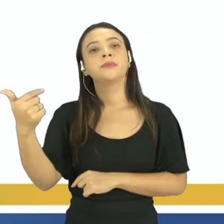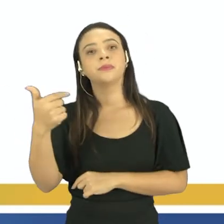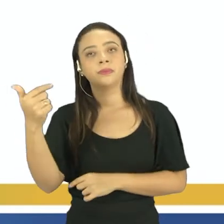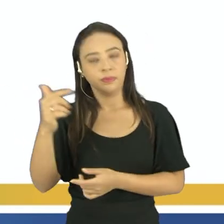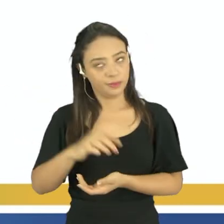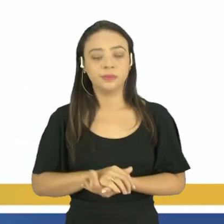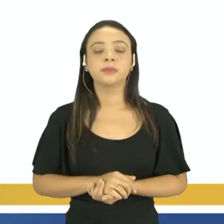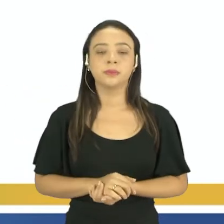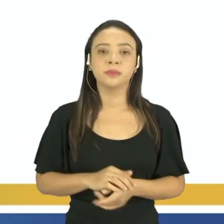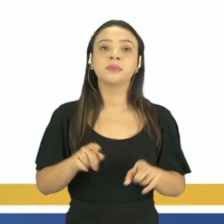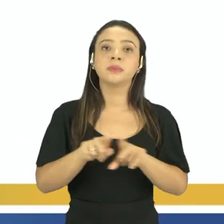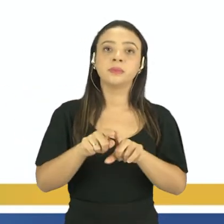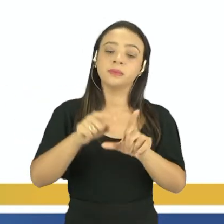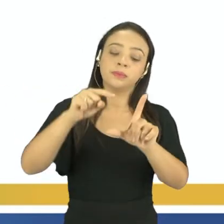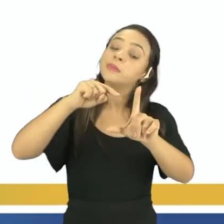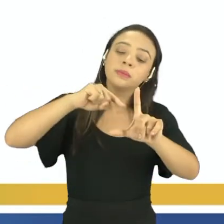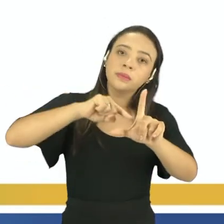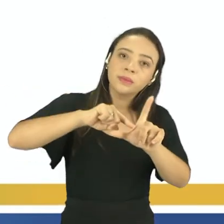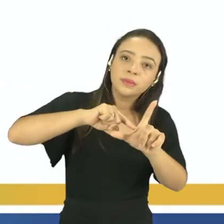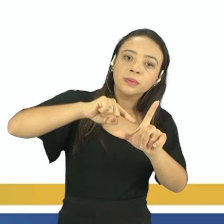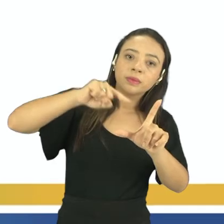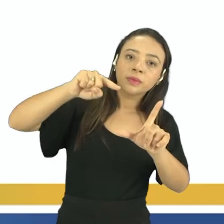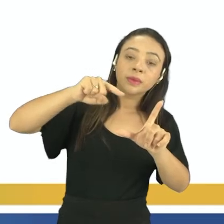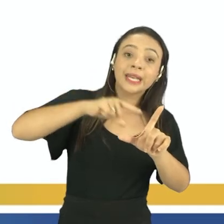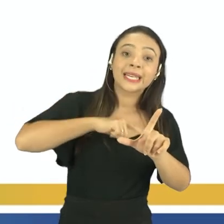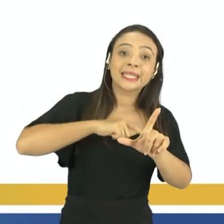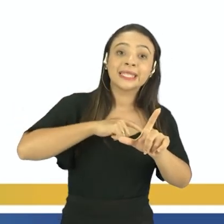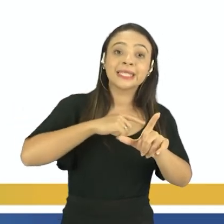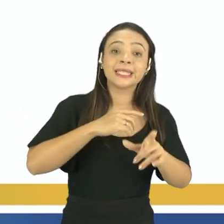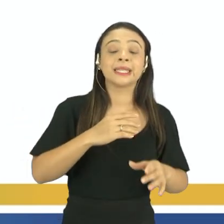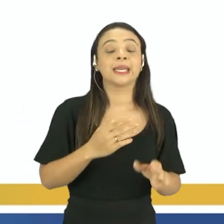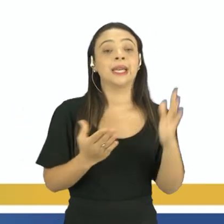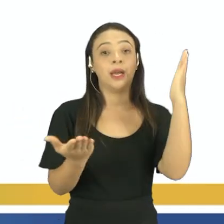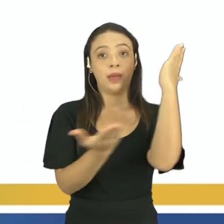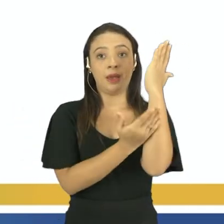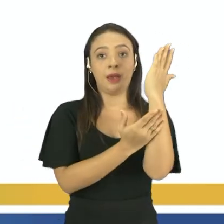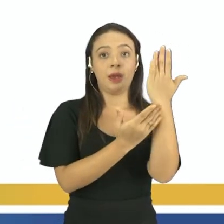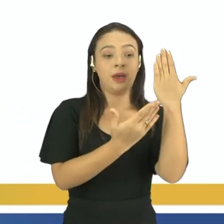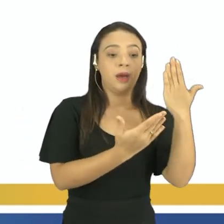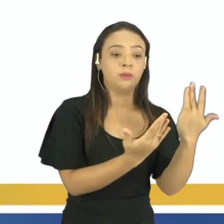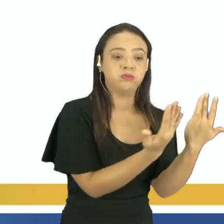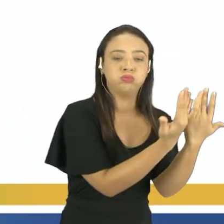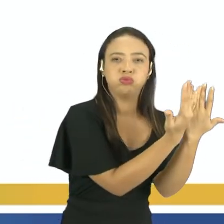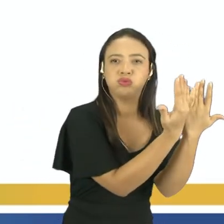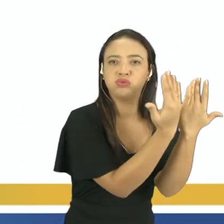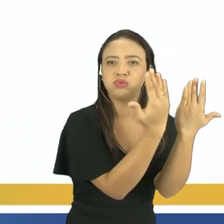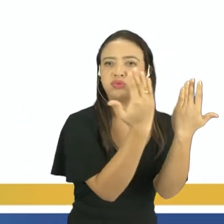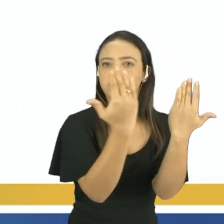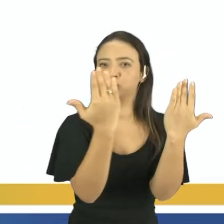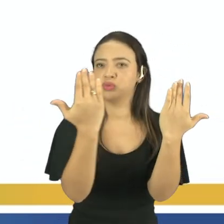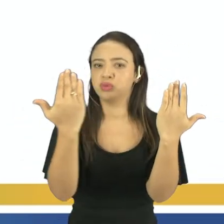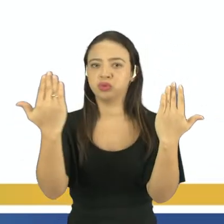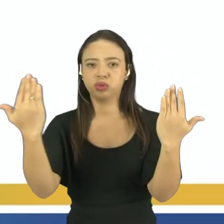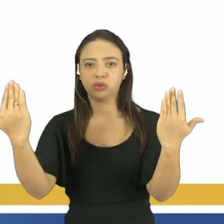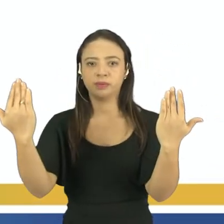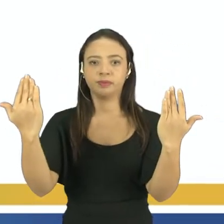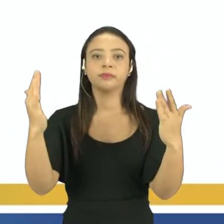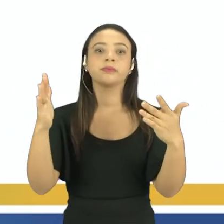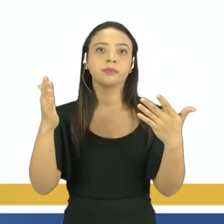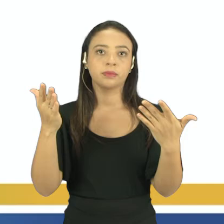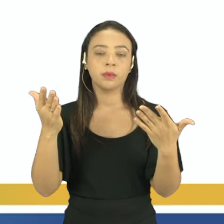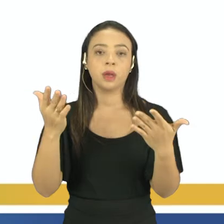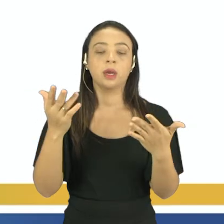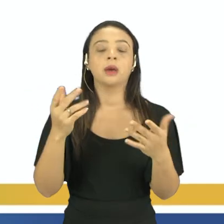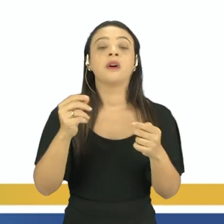está dividido exatamente por uma cerca. Estão vendo essa cerca que aparece aí? Essa cerca ela foi feita exatamente